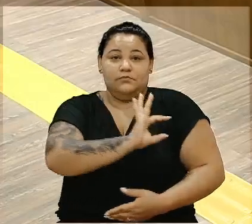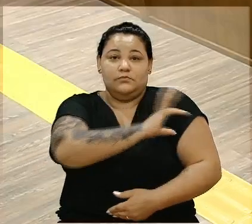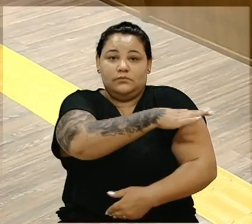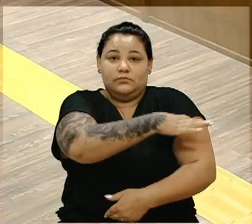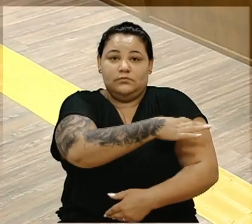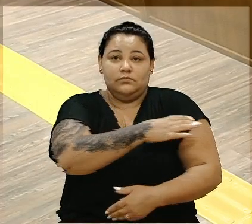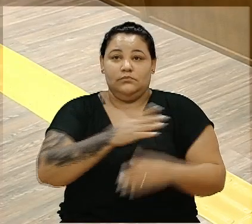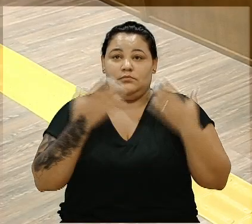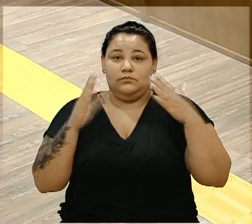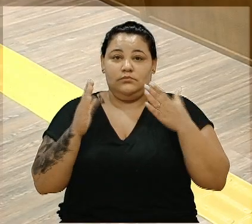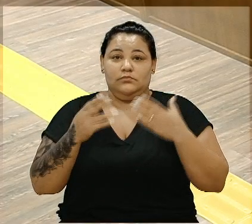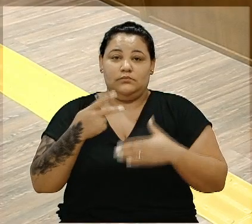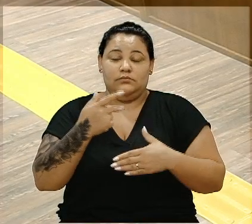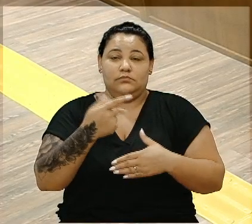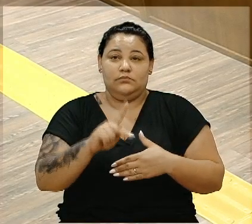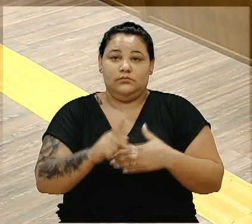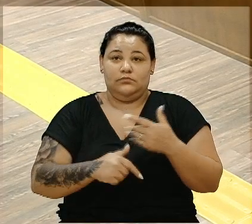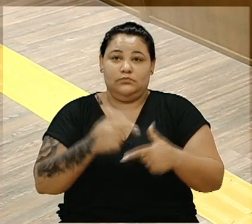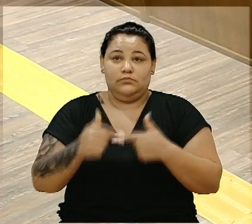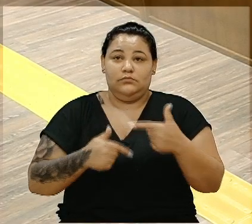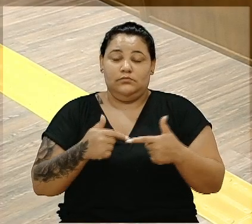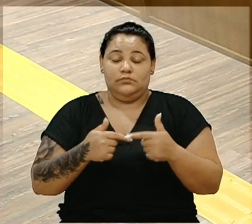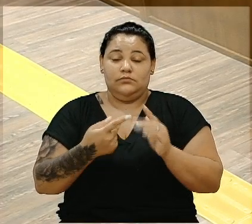trabalho e por toda a sua trajetória até aqui.